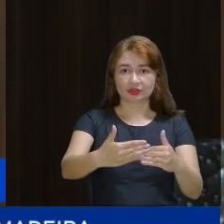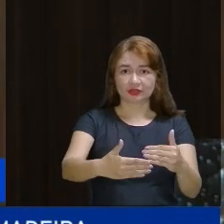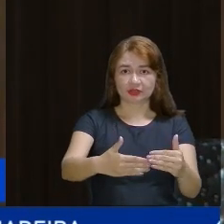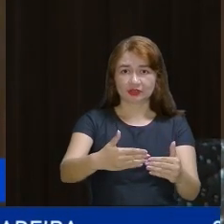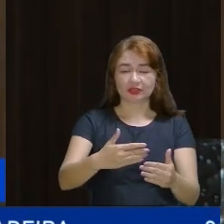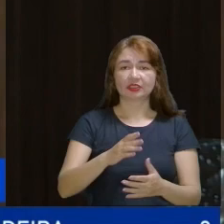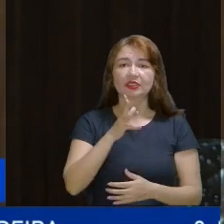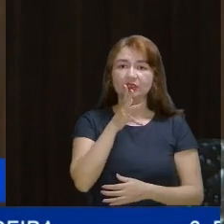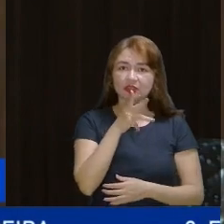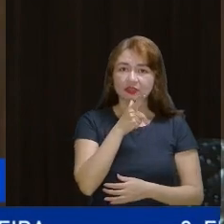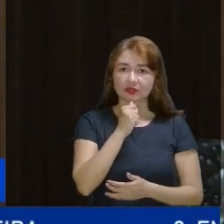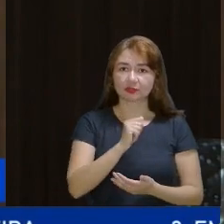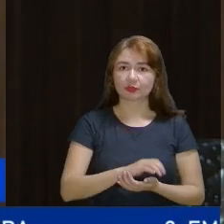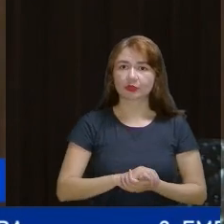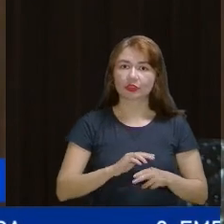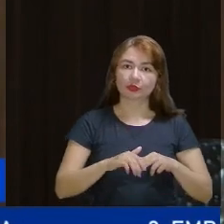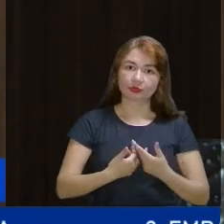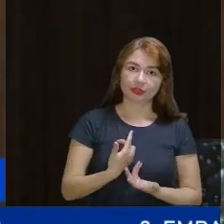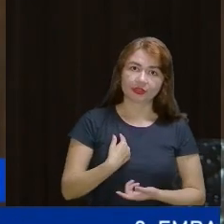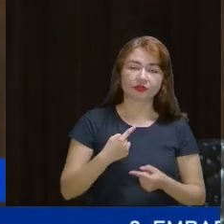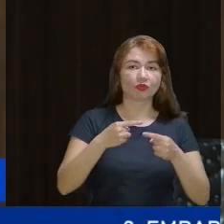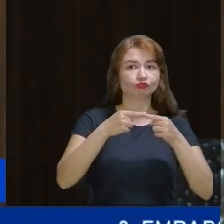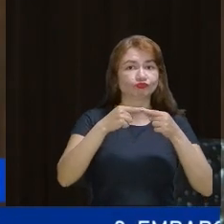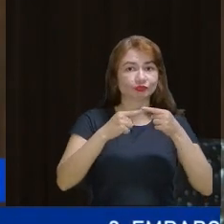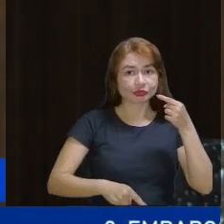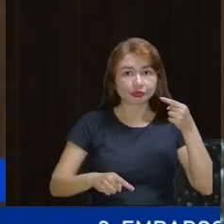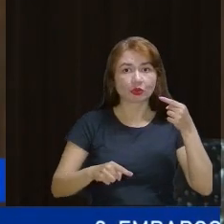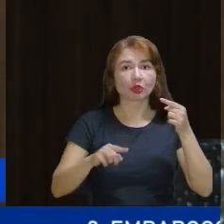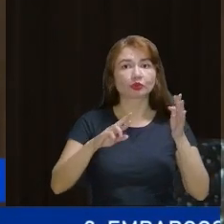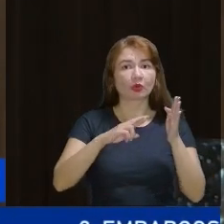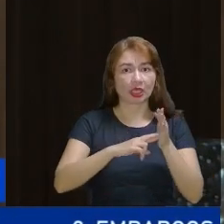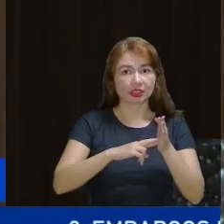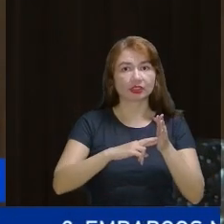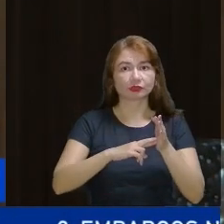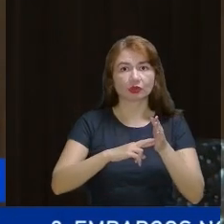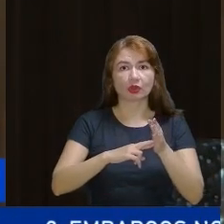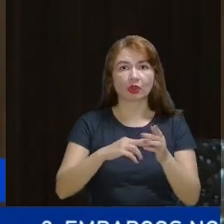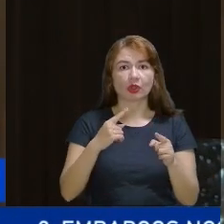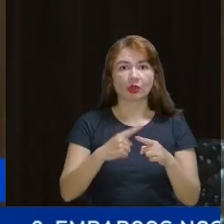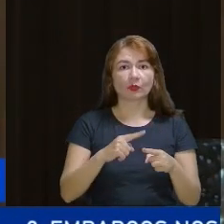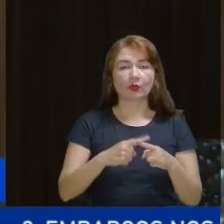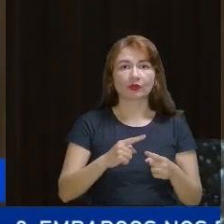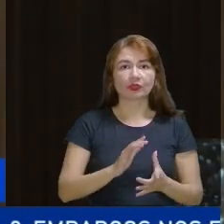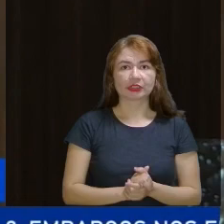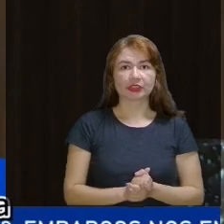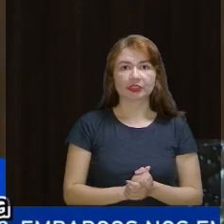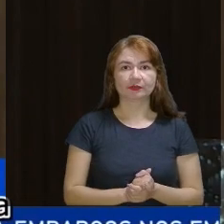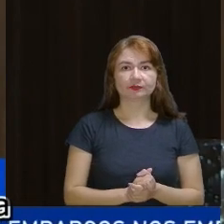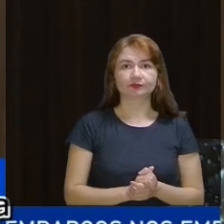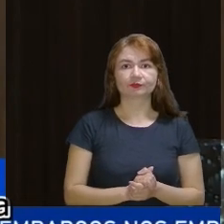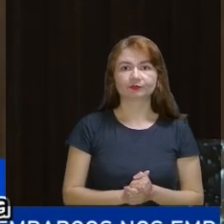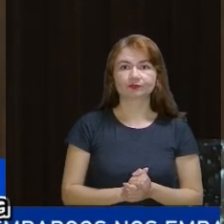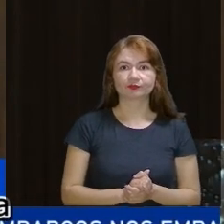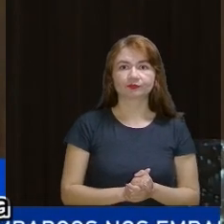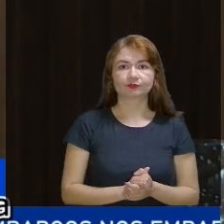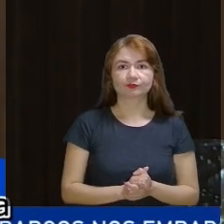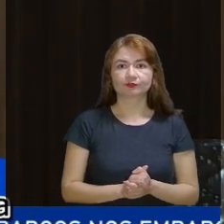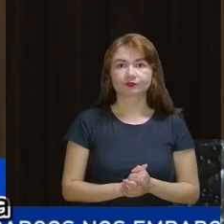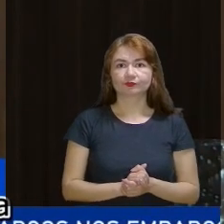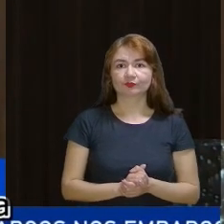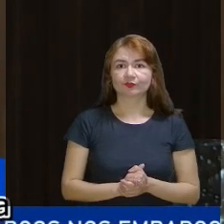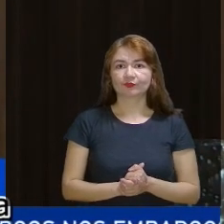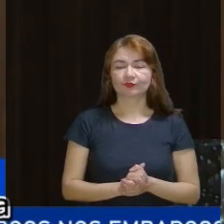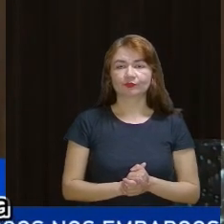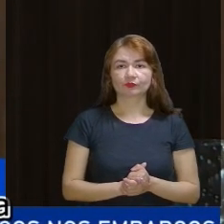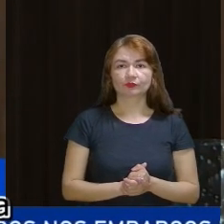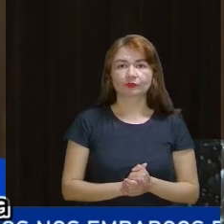Por isso, presidente, eu discordo do relator, por entender que nem mesmo em tese, a